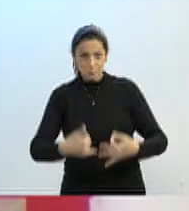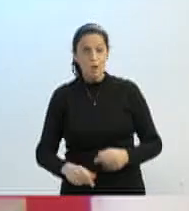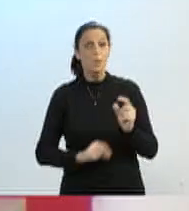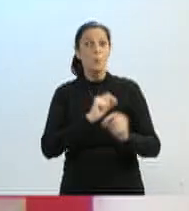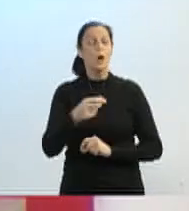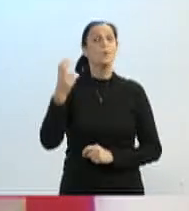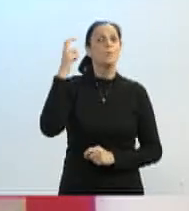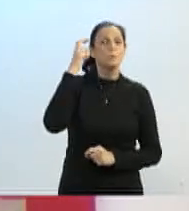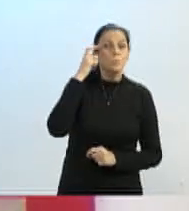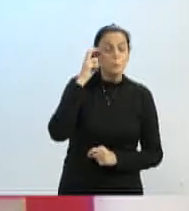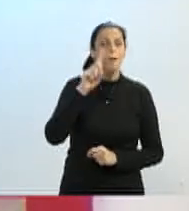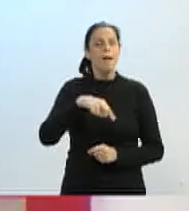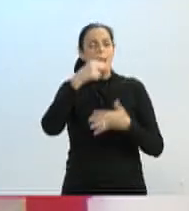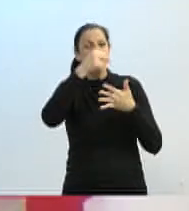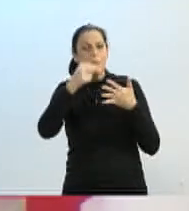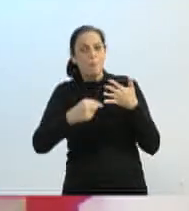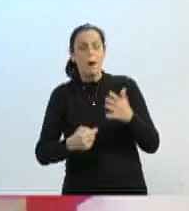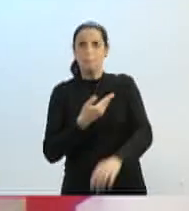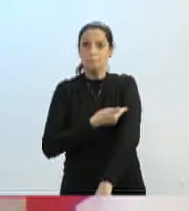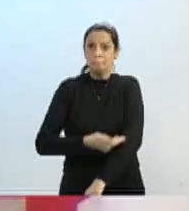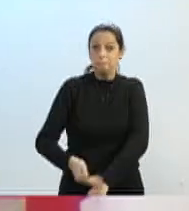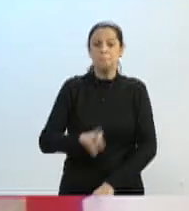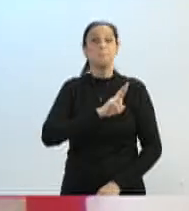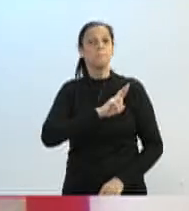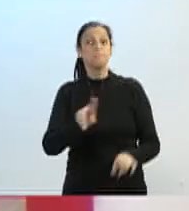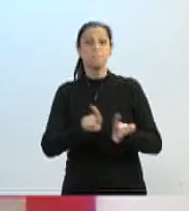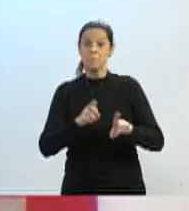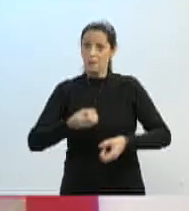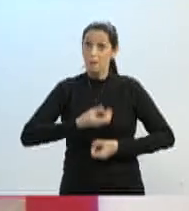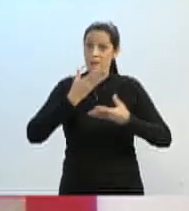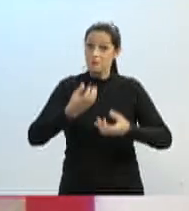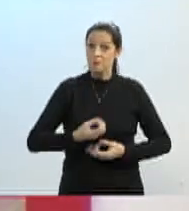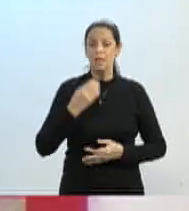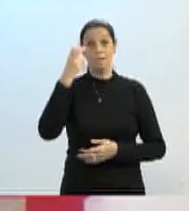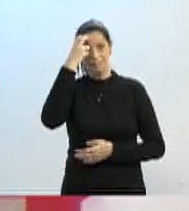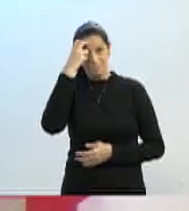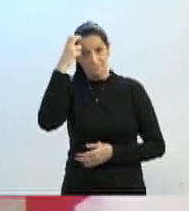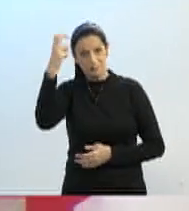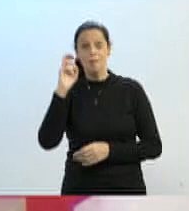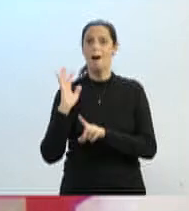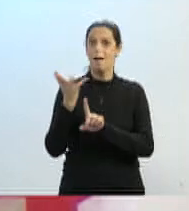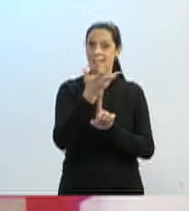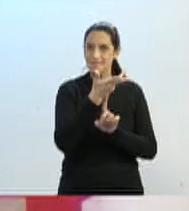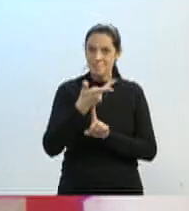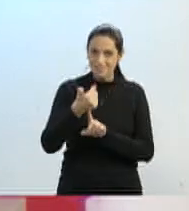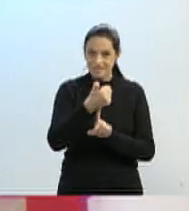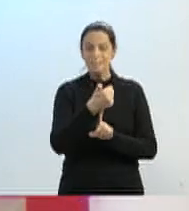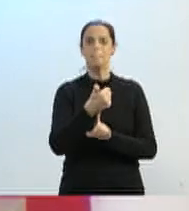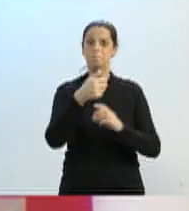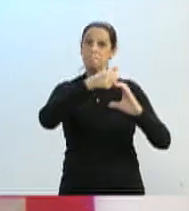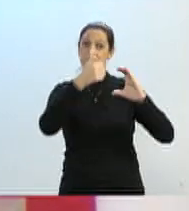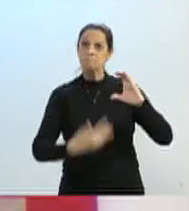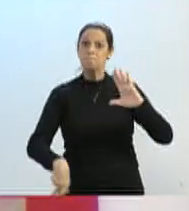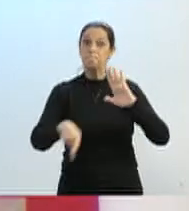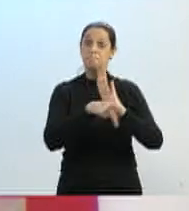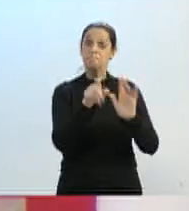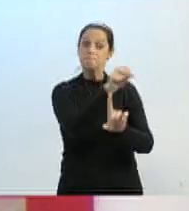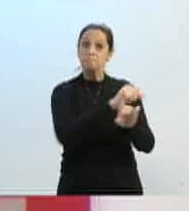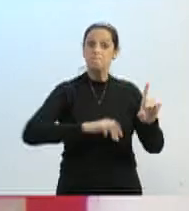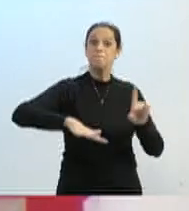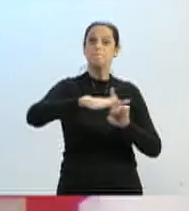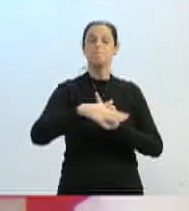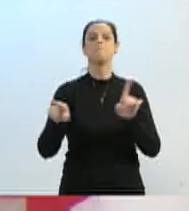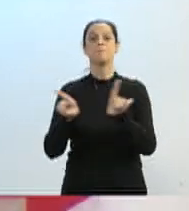dos hábitos sociais e religiosos, das manifestações intelectuais e artísticas que caracterizam uma sociedade,